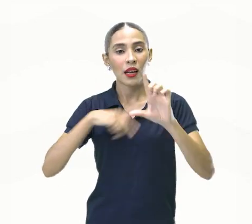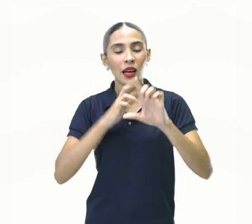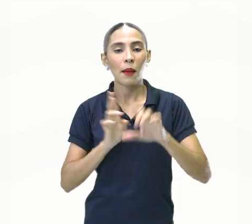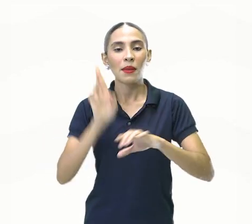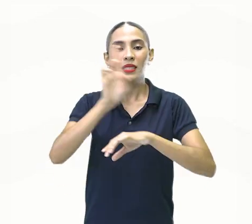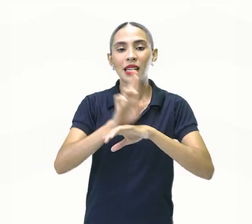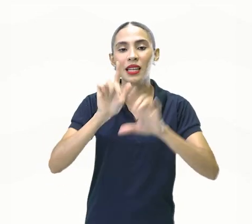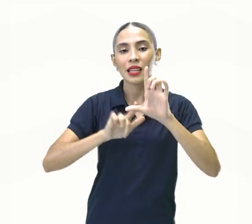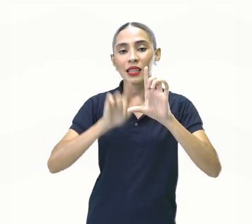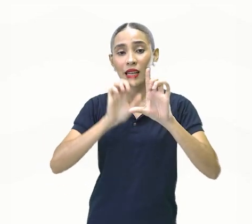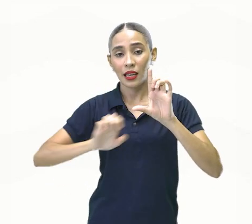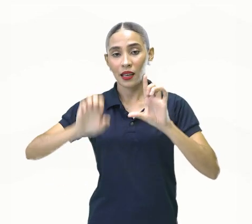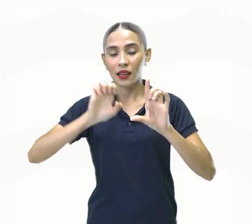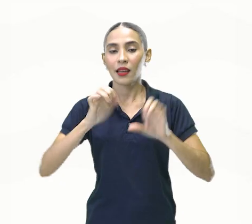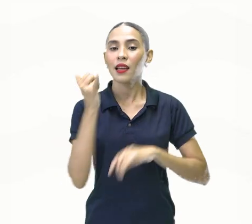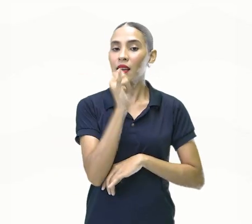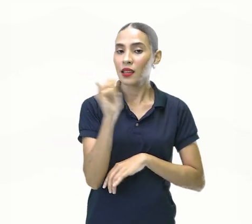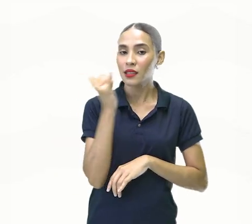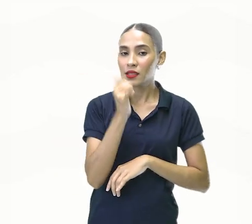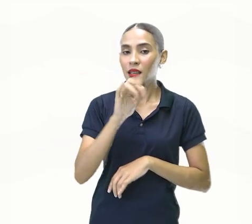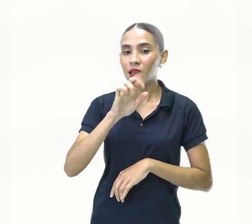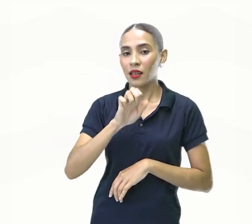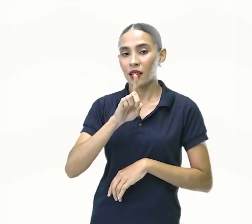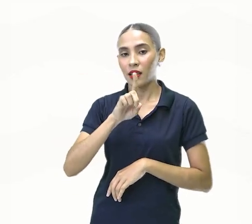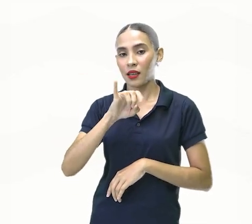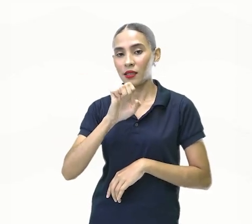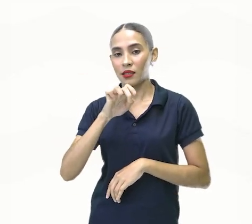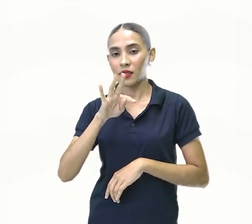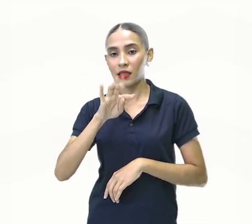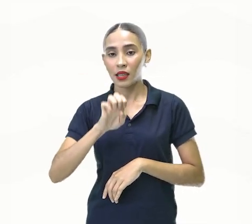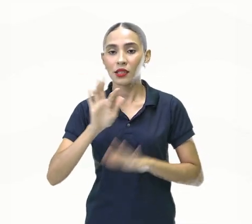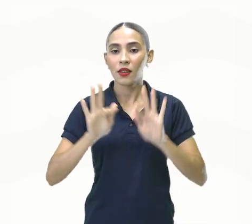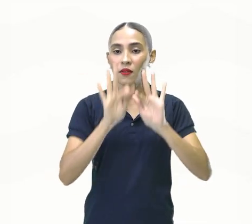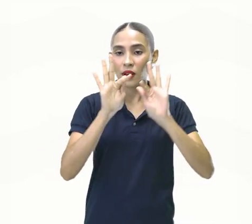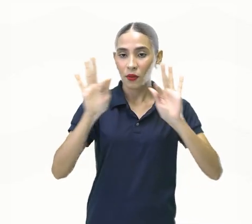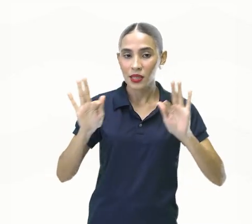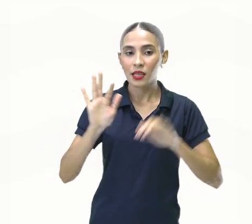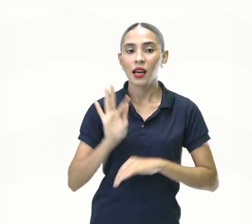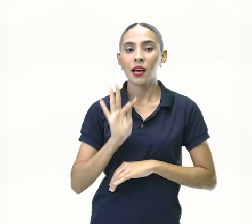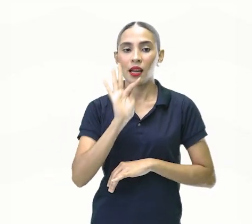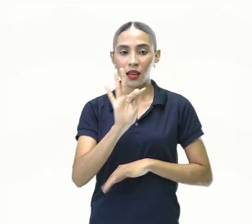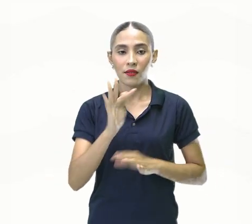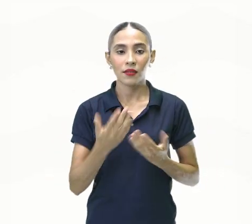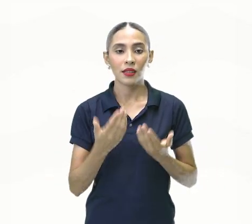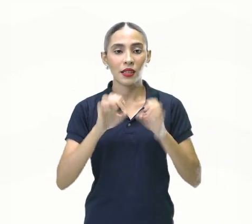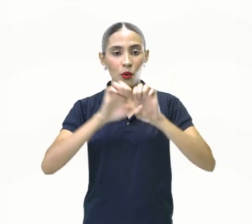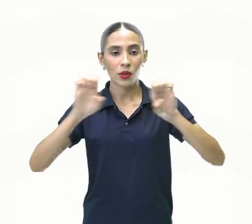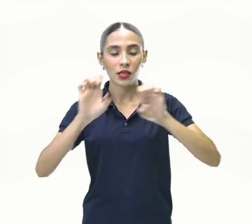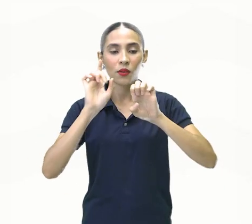energia radiante de frequência F, é dada por